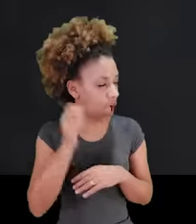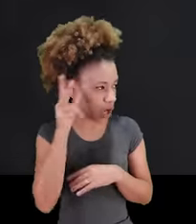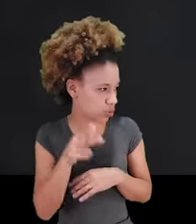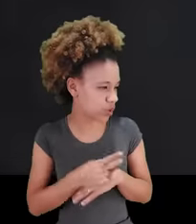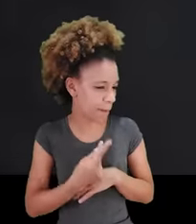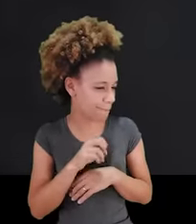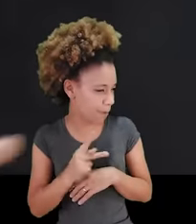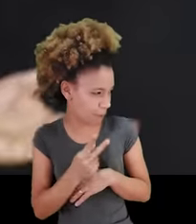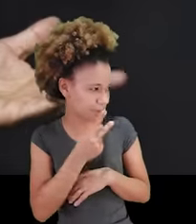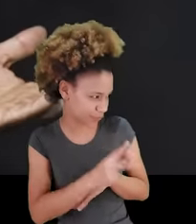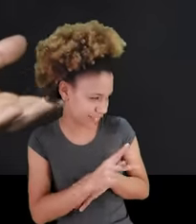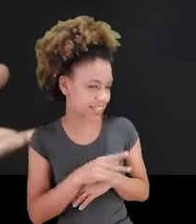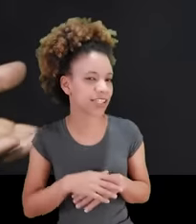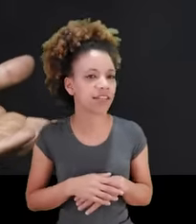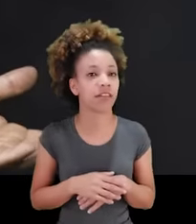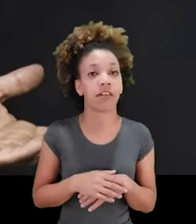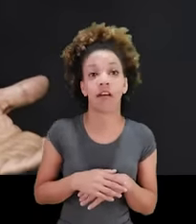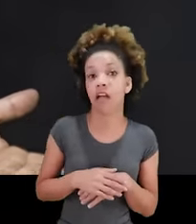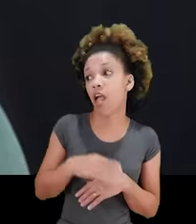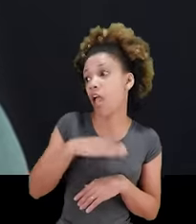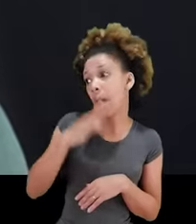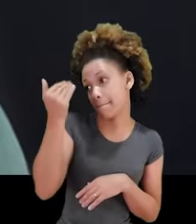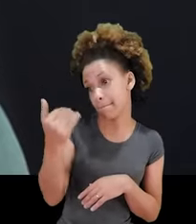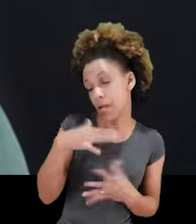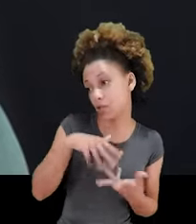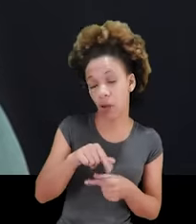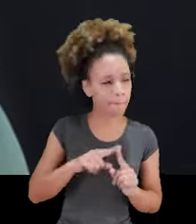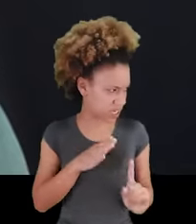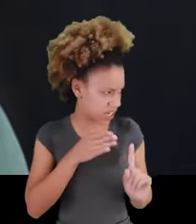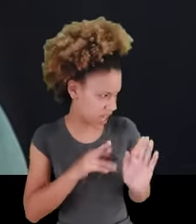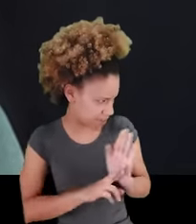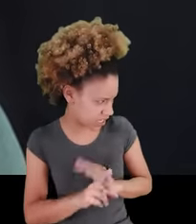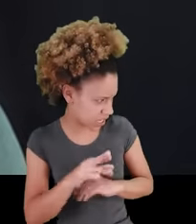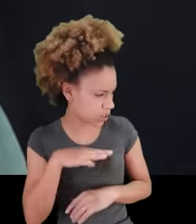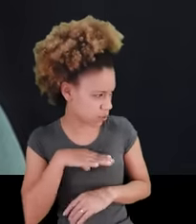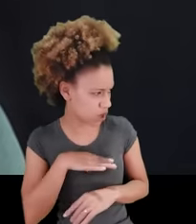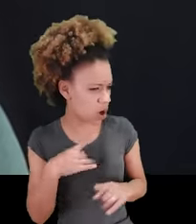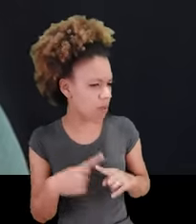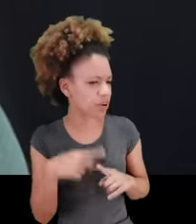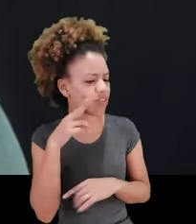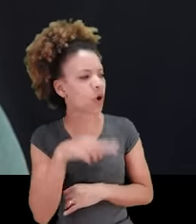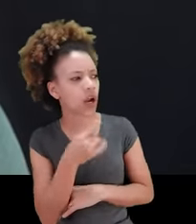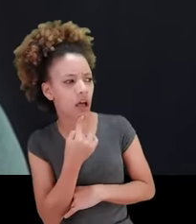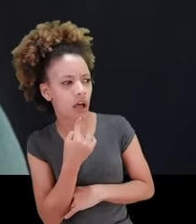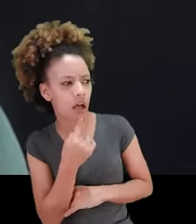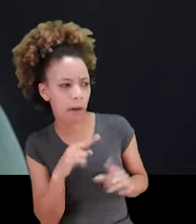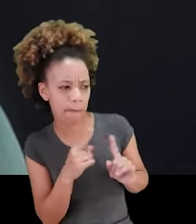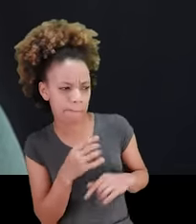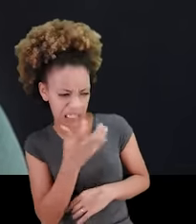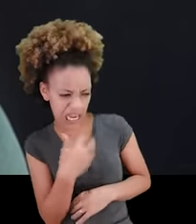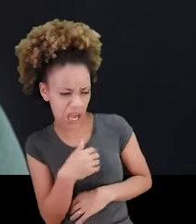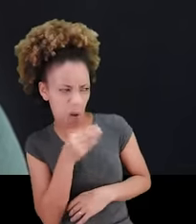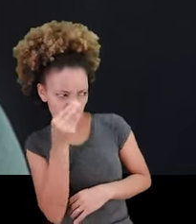vocês. Uhum. Certo? É o português mais conhecido do mundo. Mas sempre. Ele representa Portugal. Porque pra gente, a gente olha pro Cristiano Ronaldo e fala, mas ele é meio